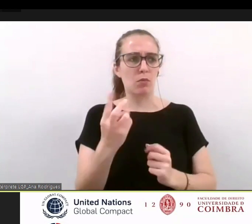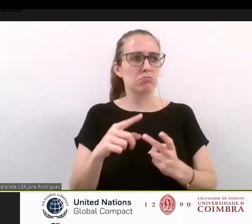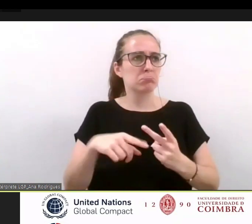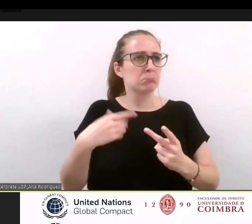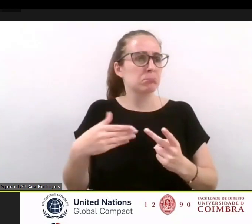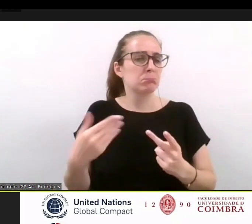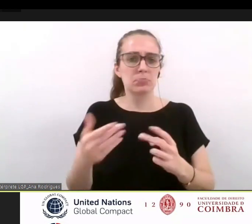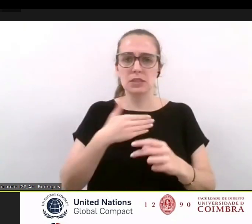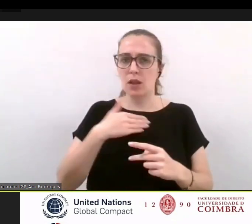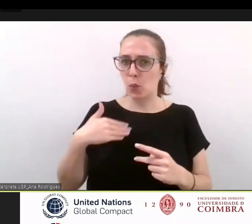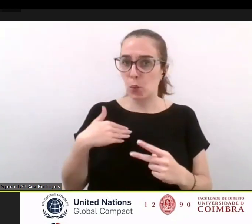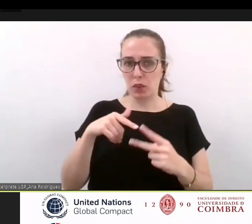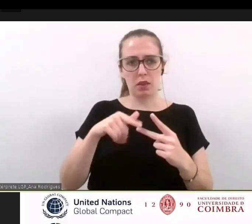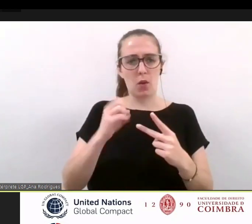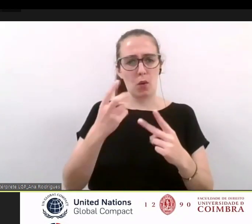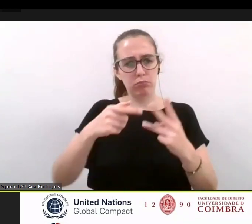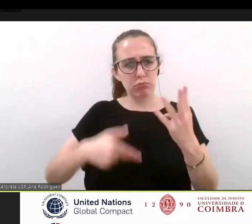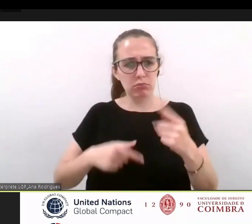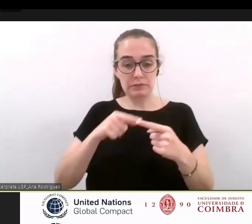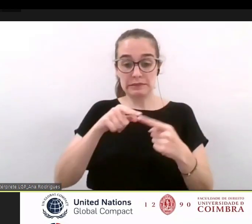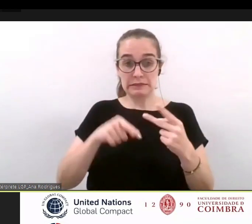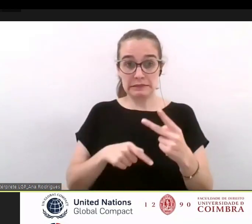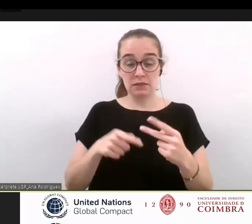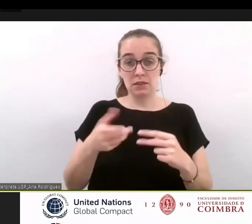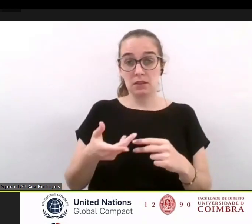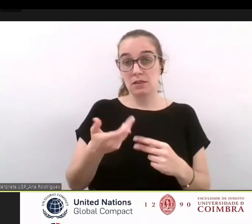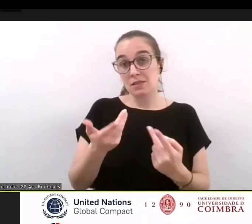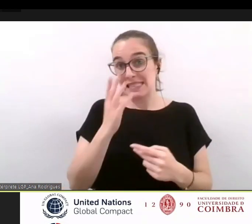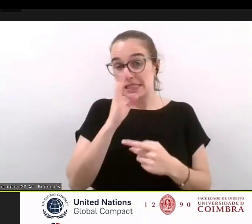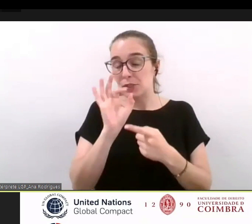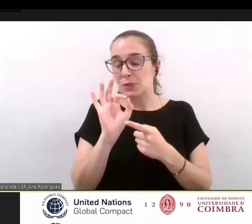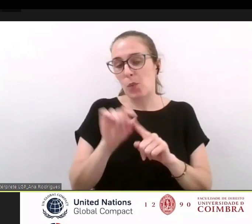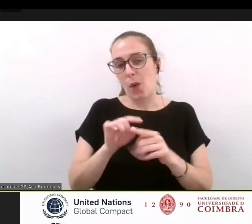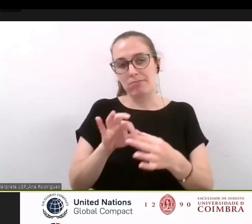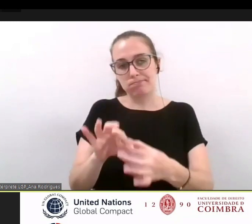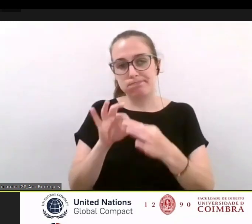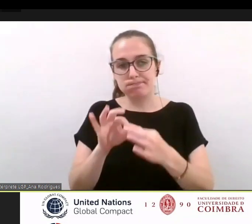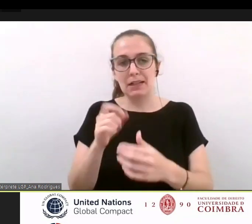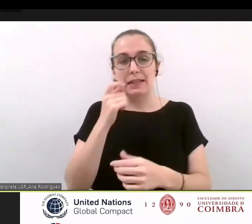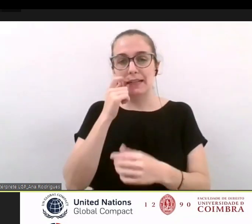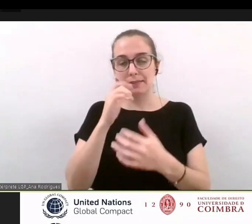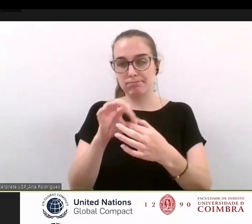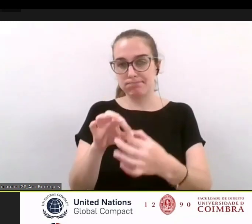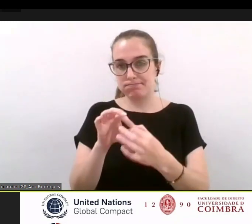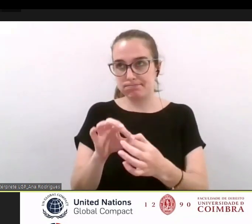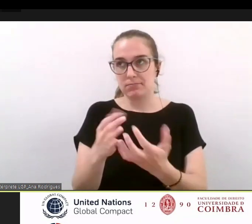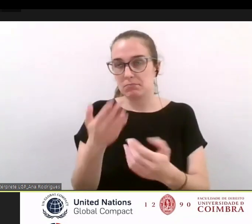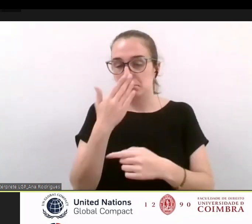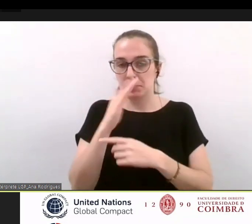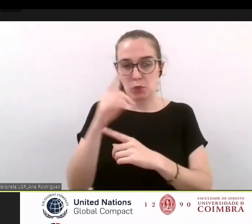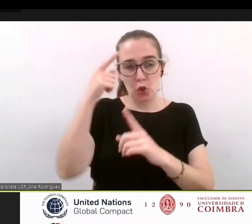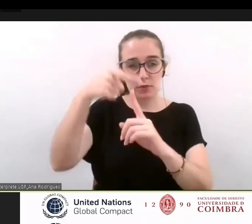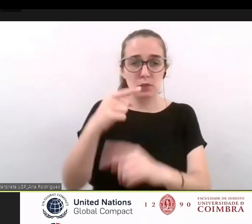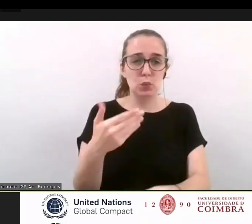por exemplo, à saúde, que estarão mais relacionadas especialmente com, por exemplo, o objetivo 1, que é